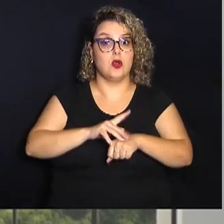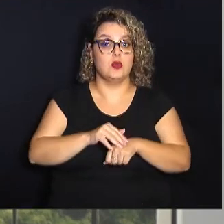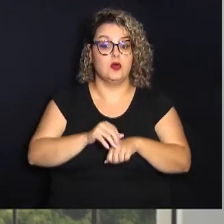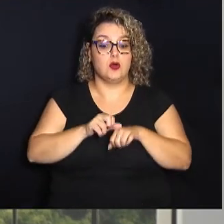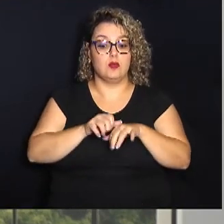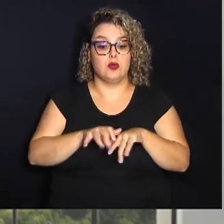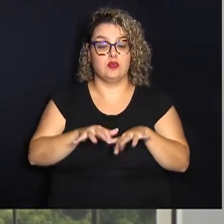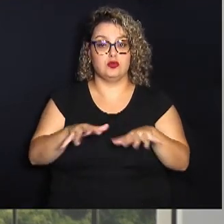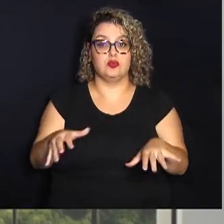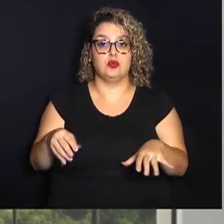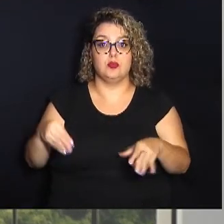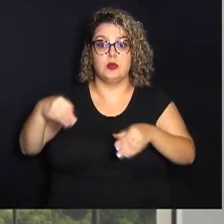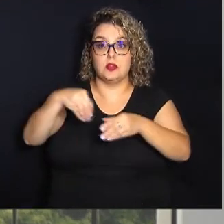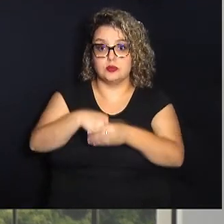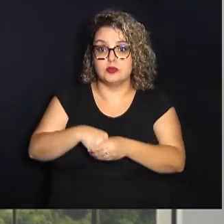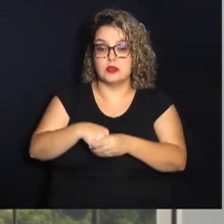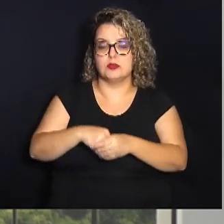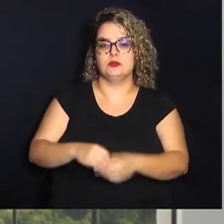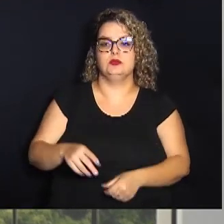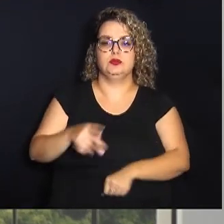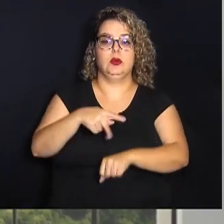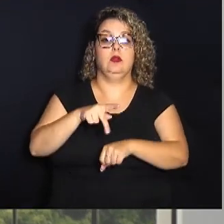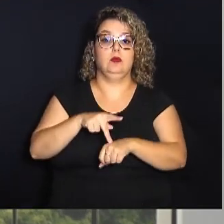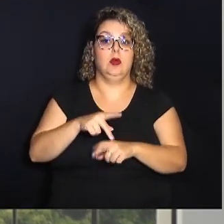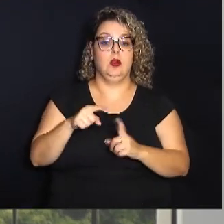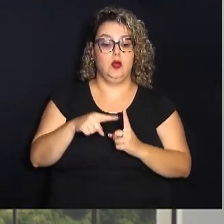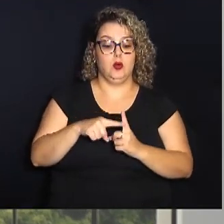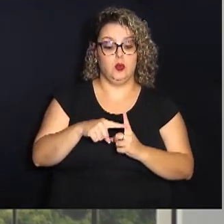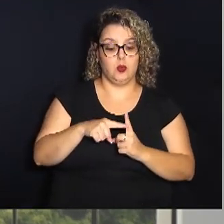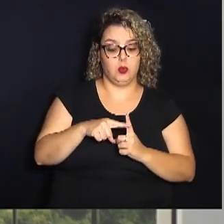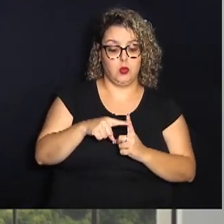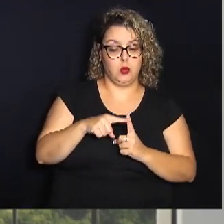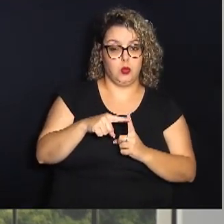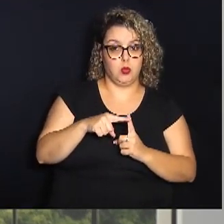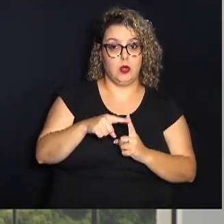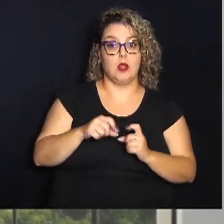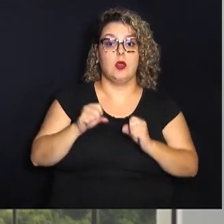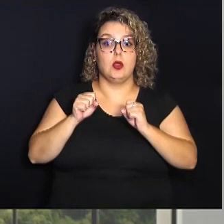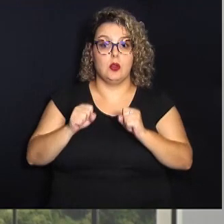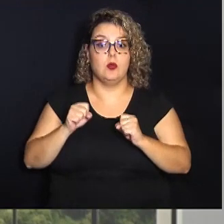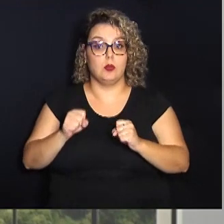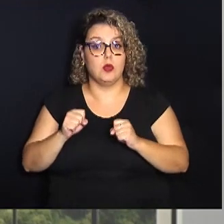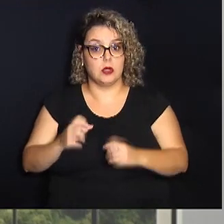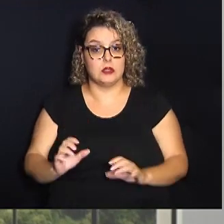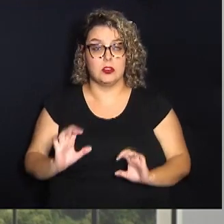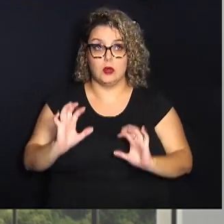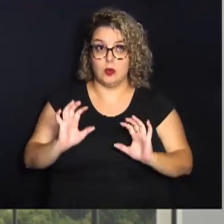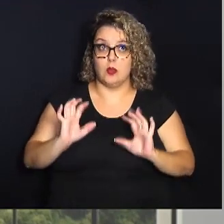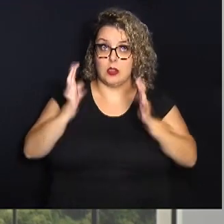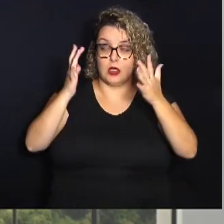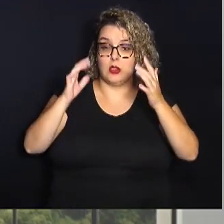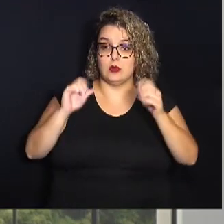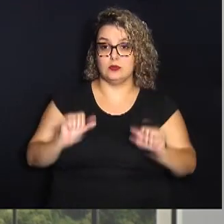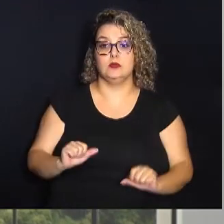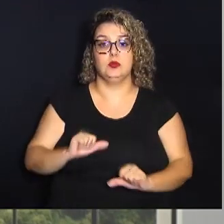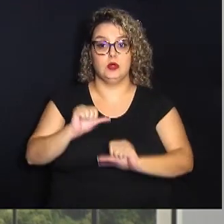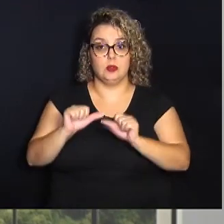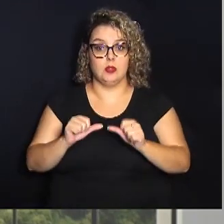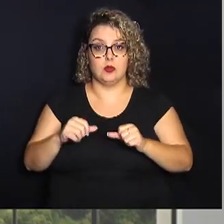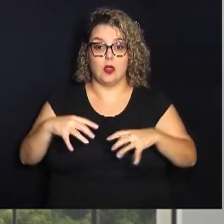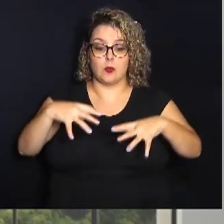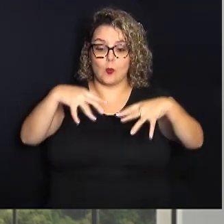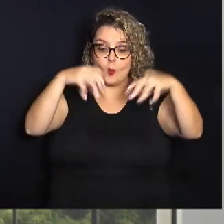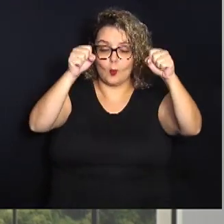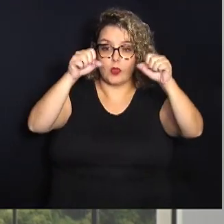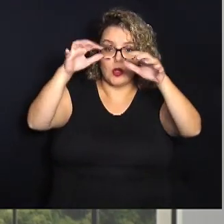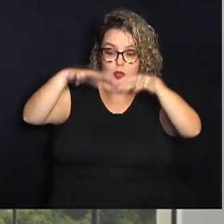pelo interior do país, onde as temperaturas estão subindo, e sujeitos aos eventos climáticos extremos, como secas e